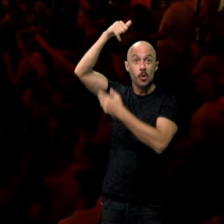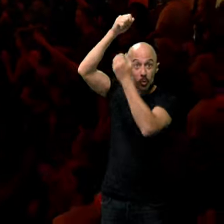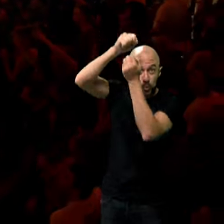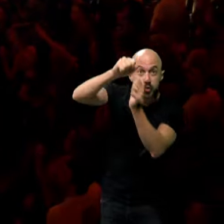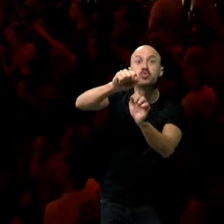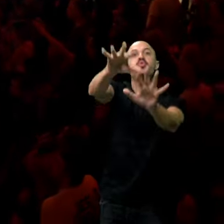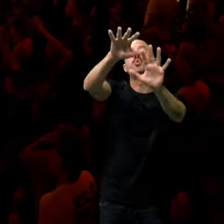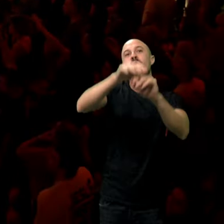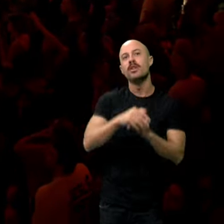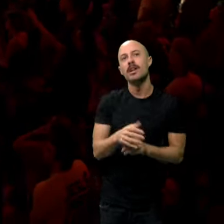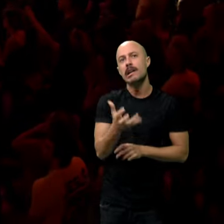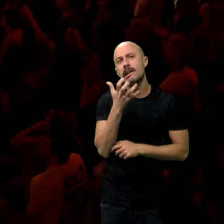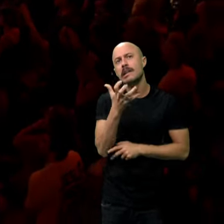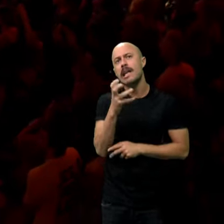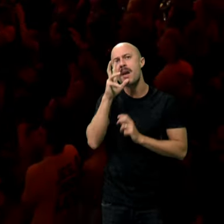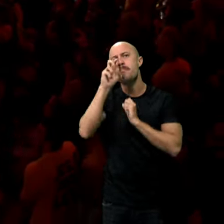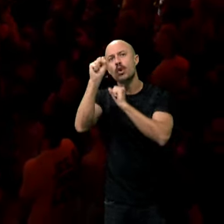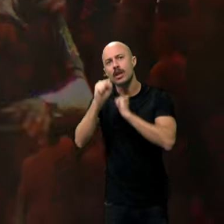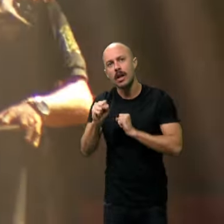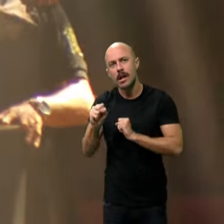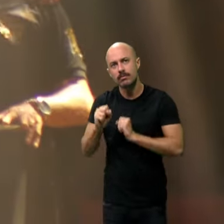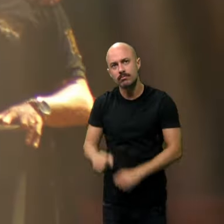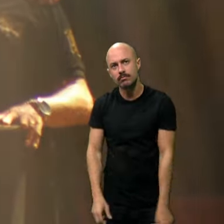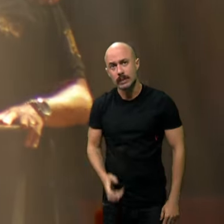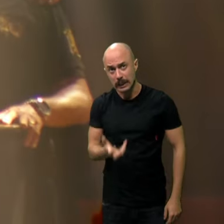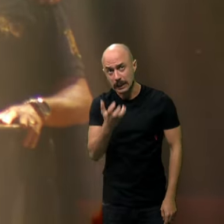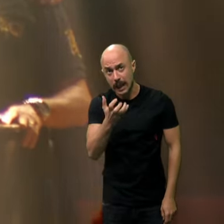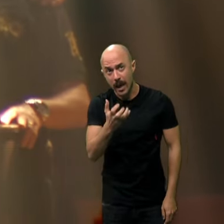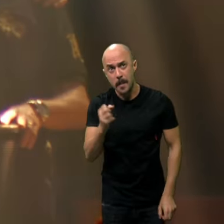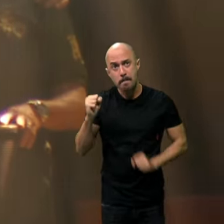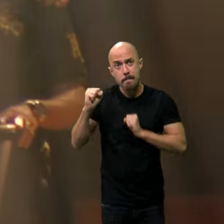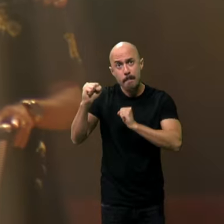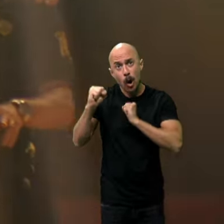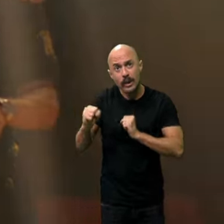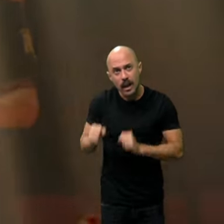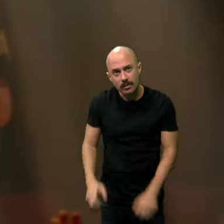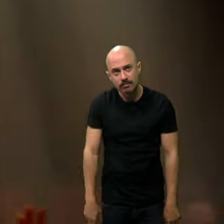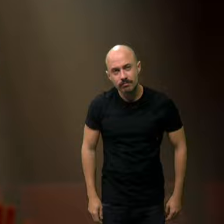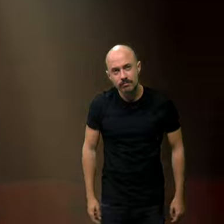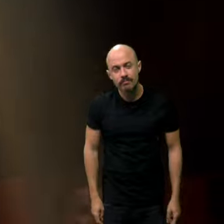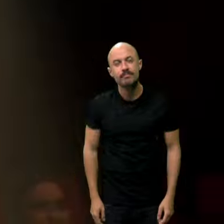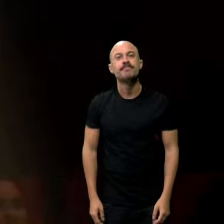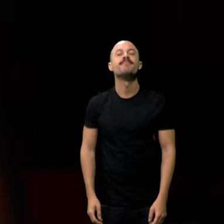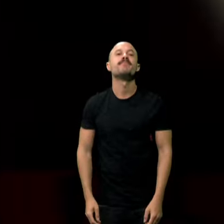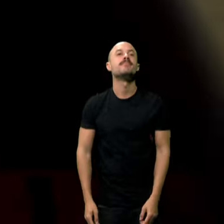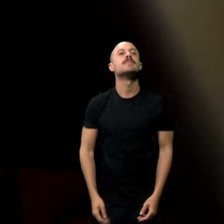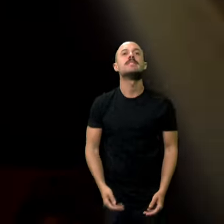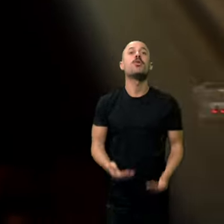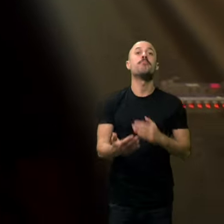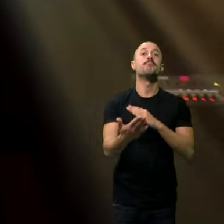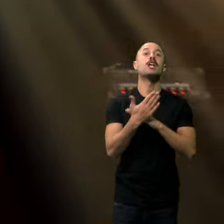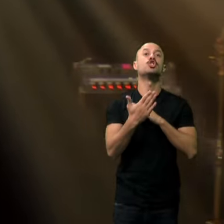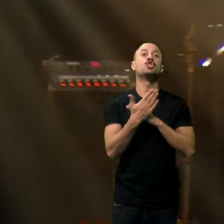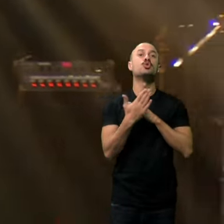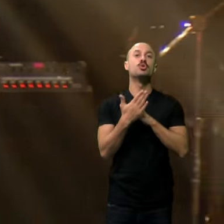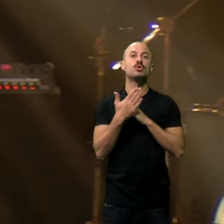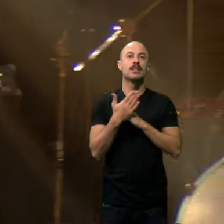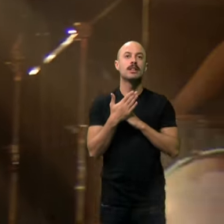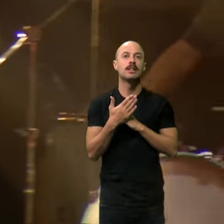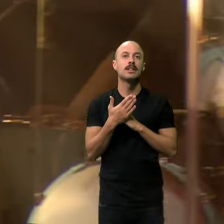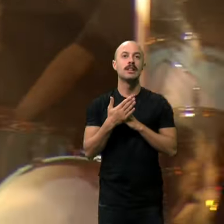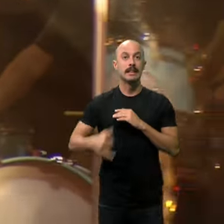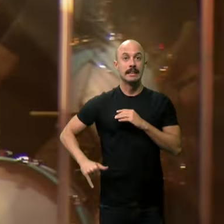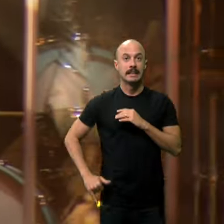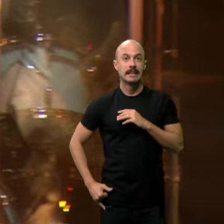poder? Você quer o poder? Então me ajude. Pegue seu celular na sua mão, não deixe na